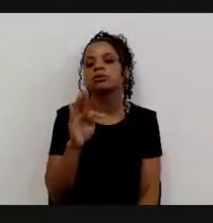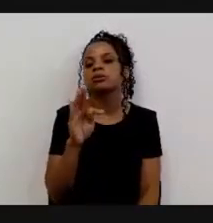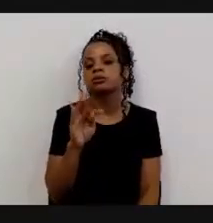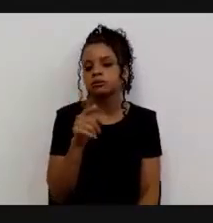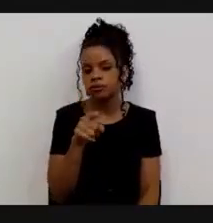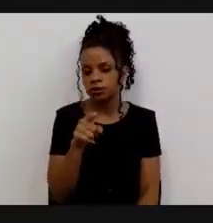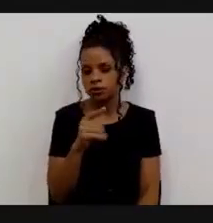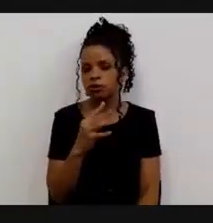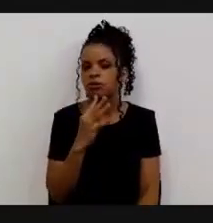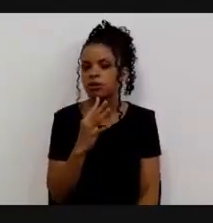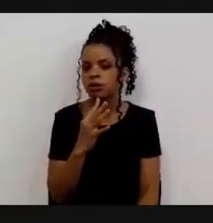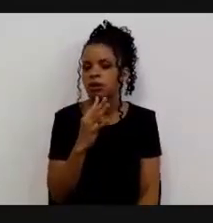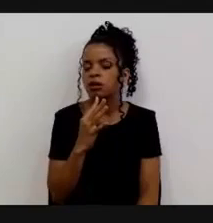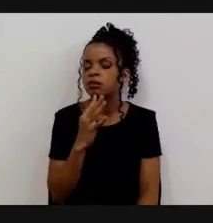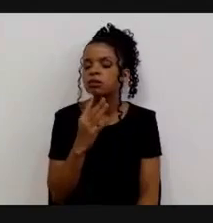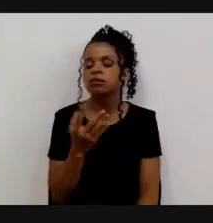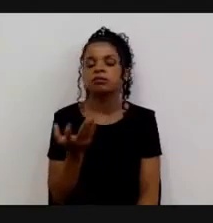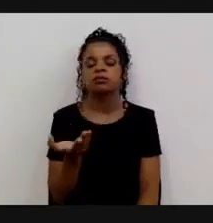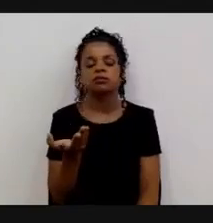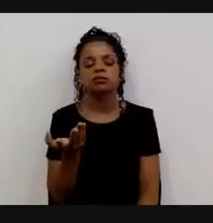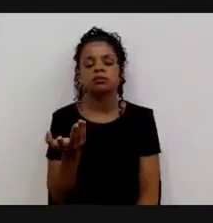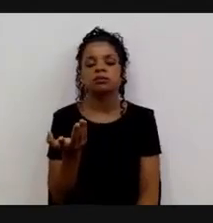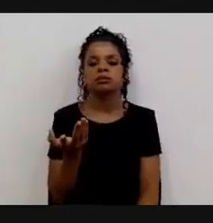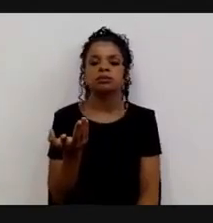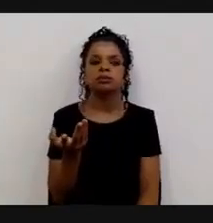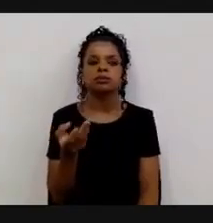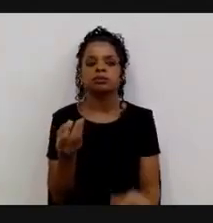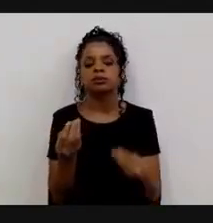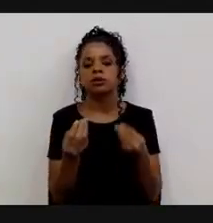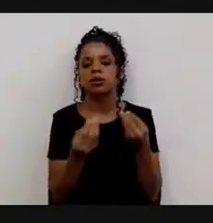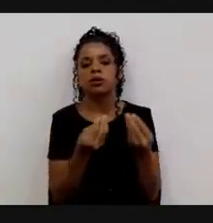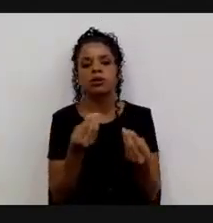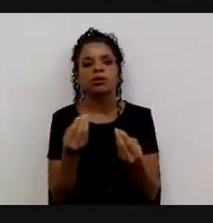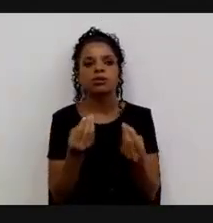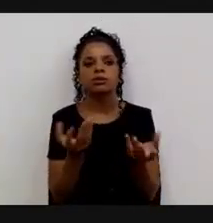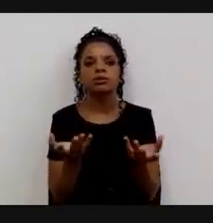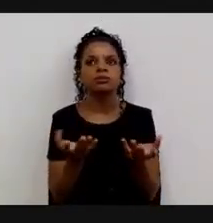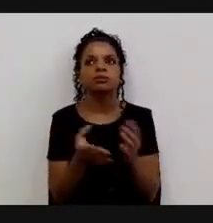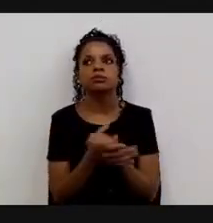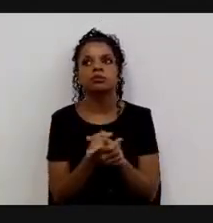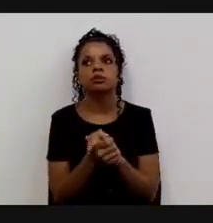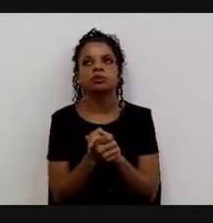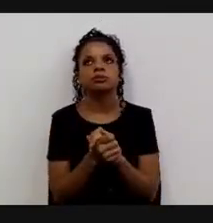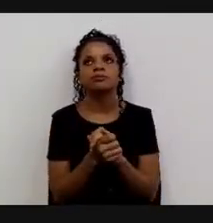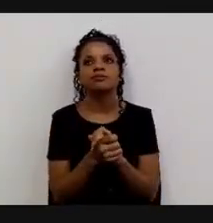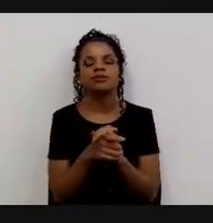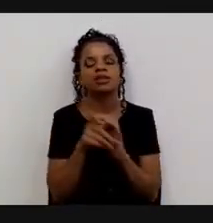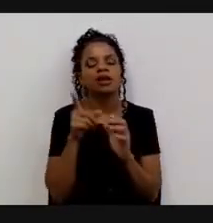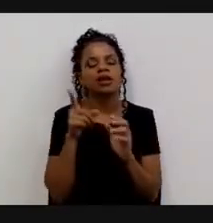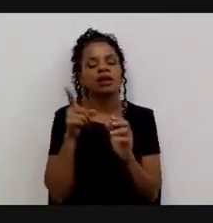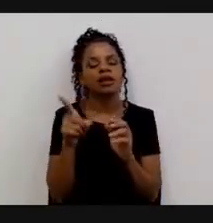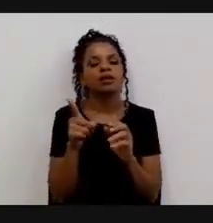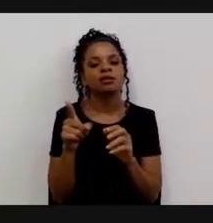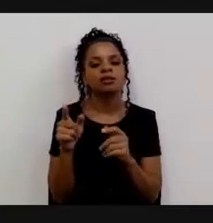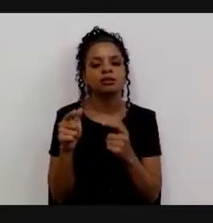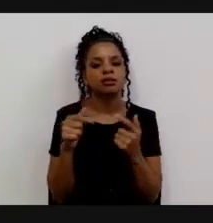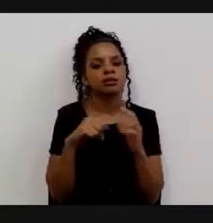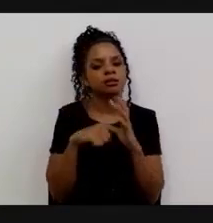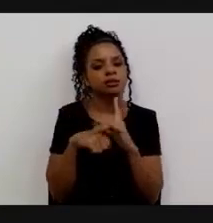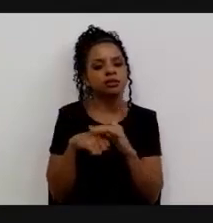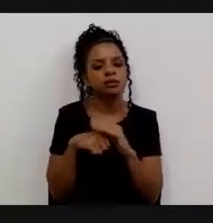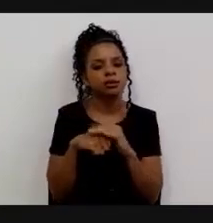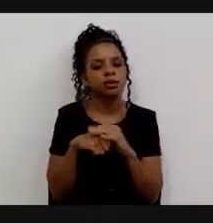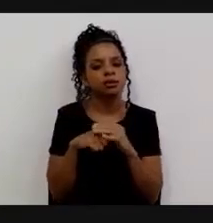que fez alguma análise em relação a como a incidência, né, dessa síndrome durante a pandemia